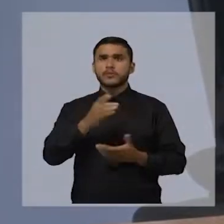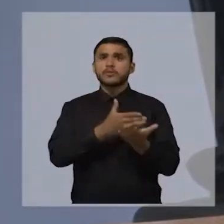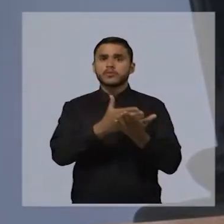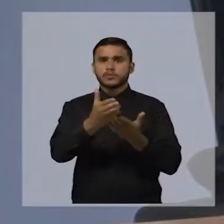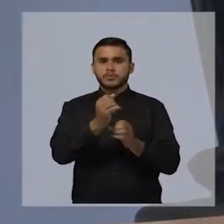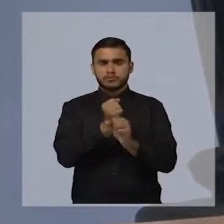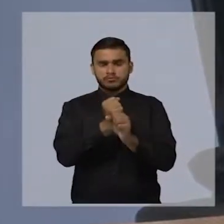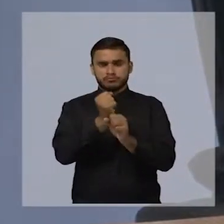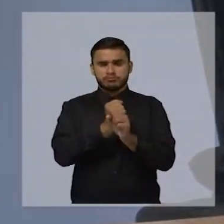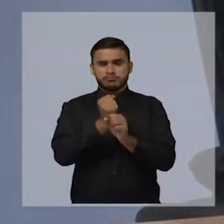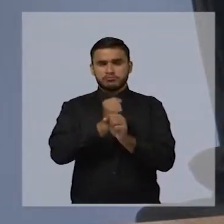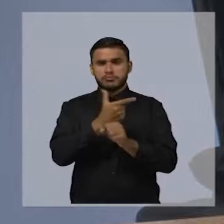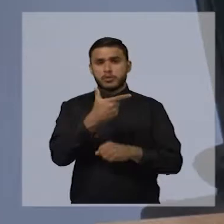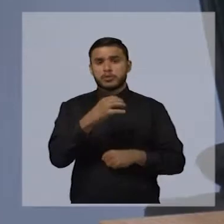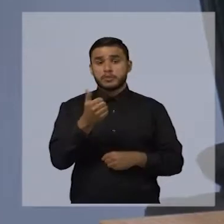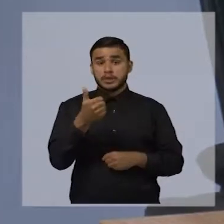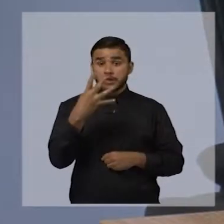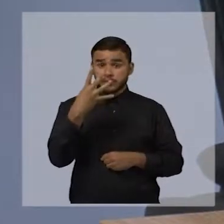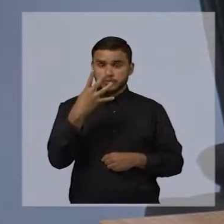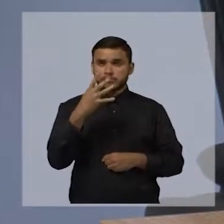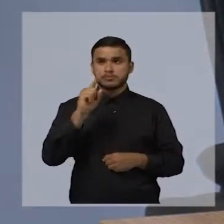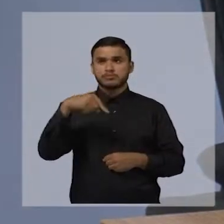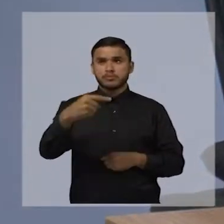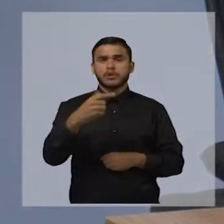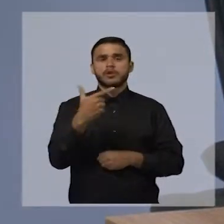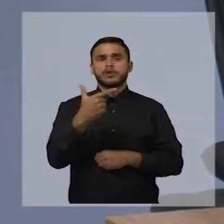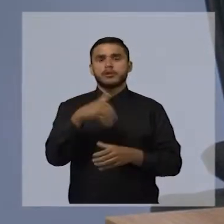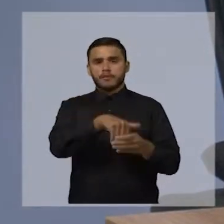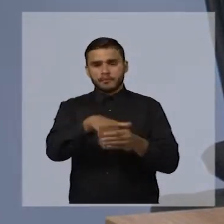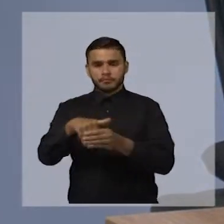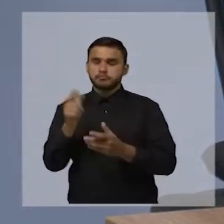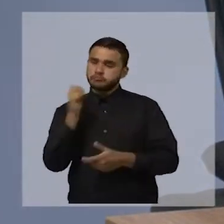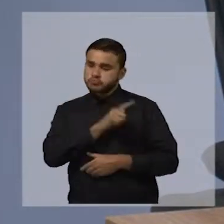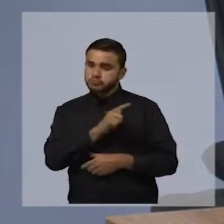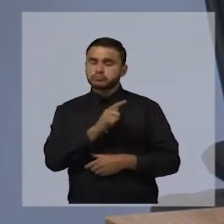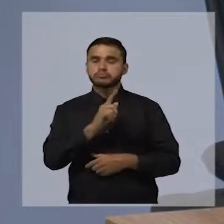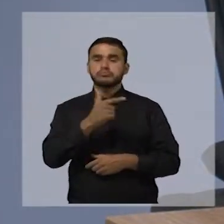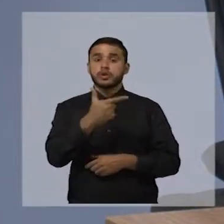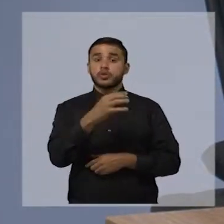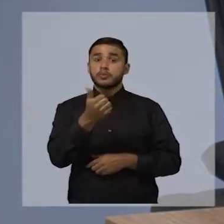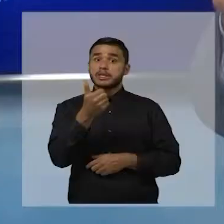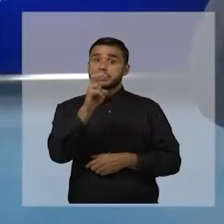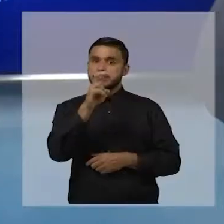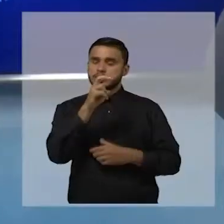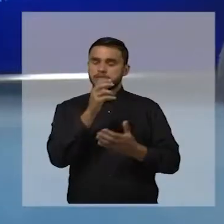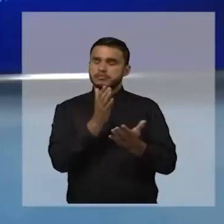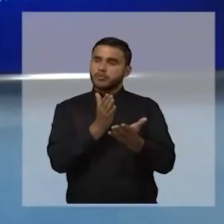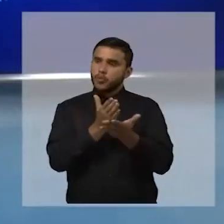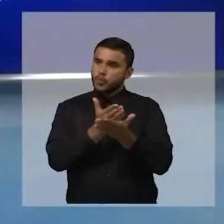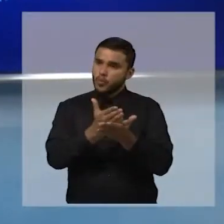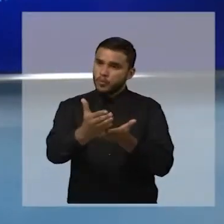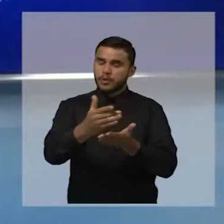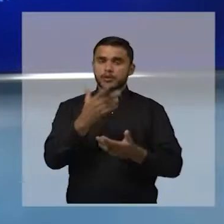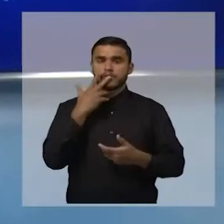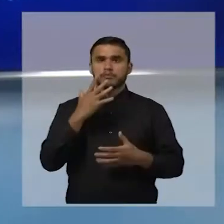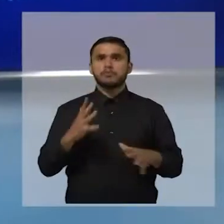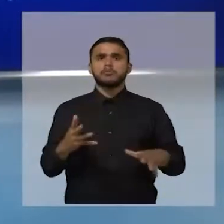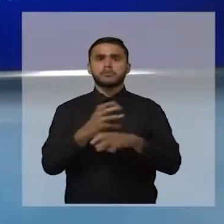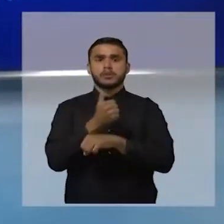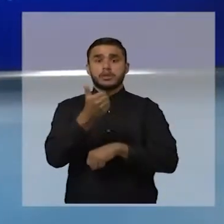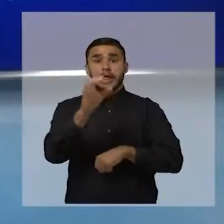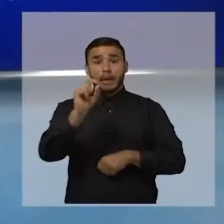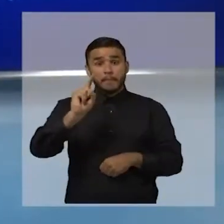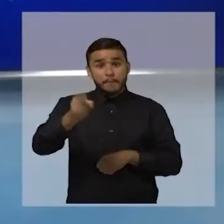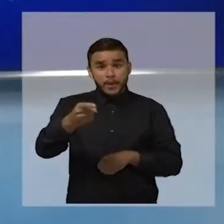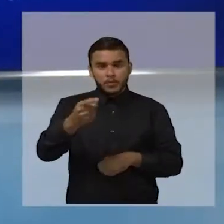contratou, se não me falha a memória, 10 mil novos policiais militares e que